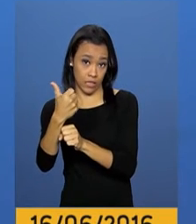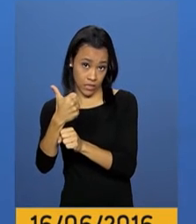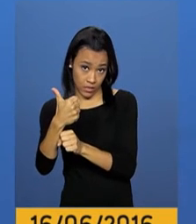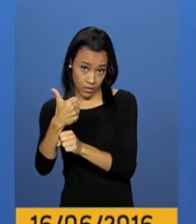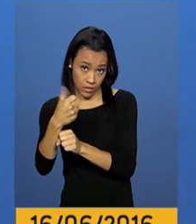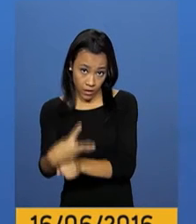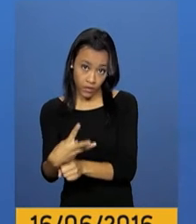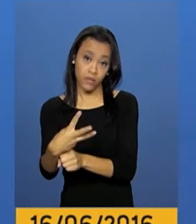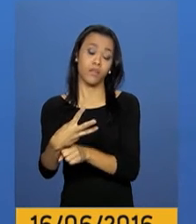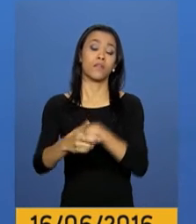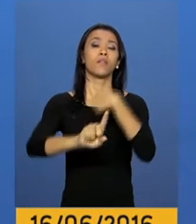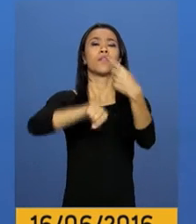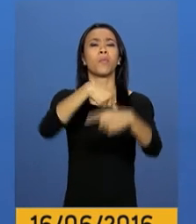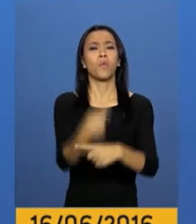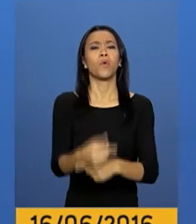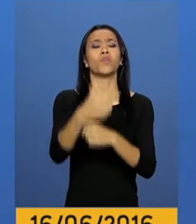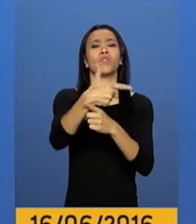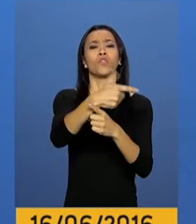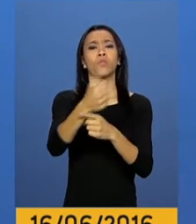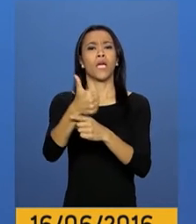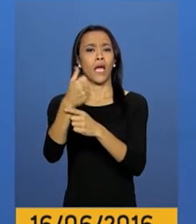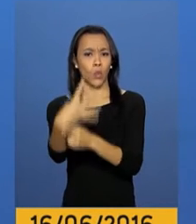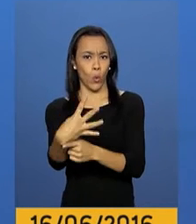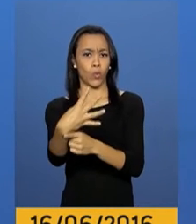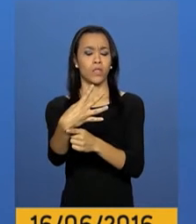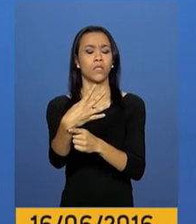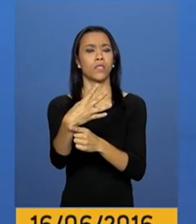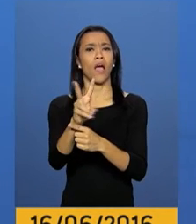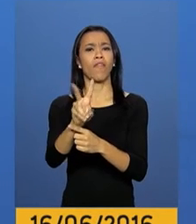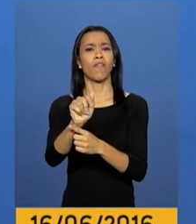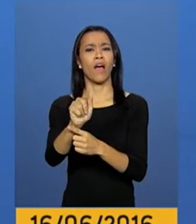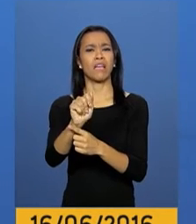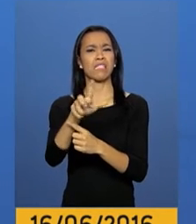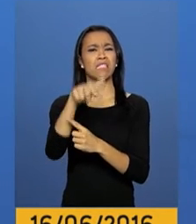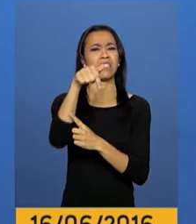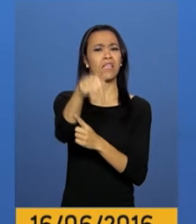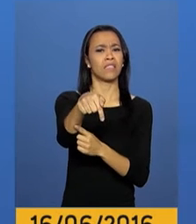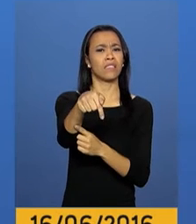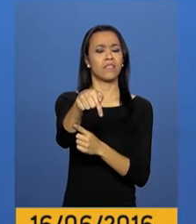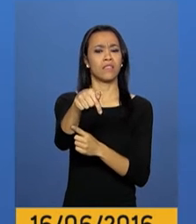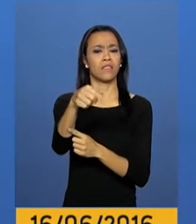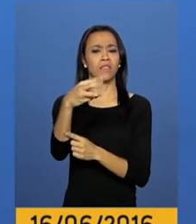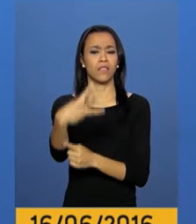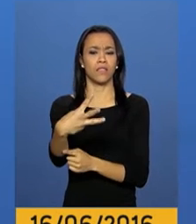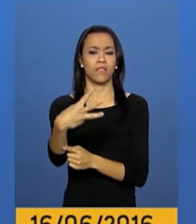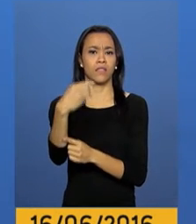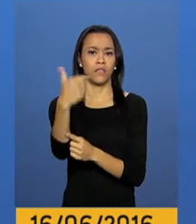de 2014, a oferta de vagas chegou à casa dos